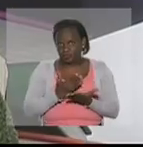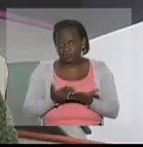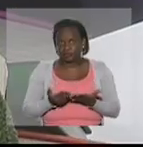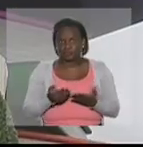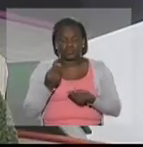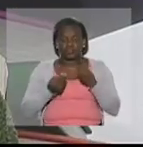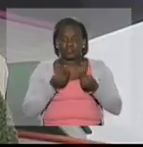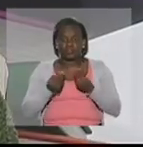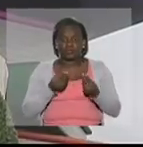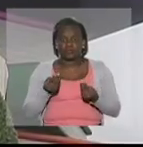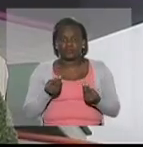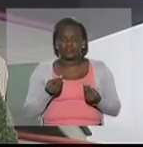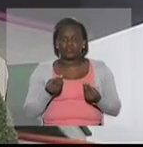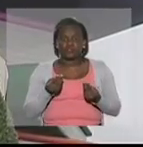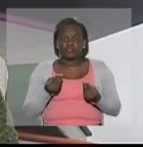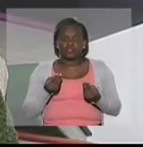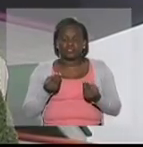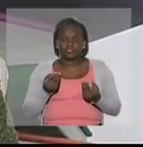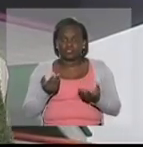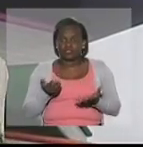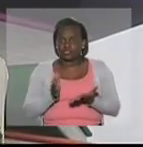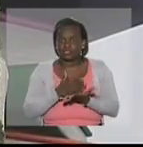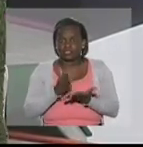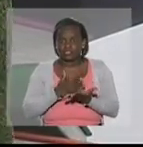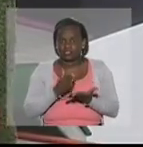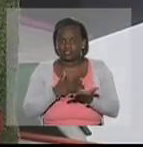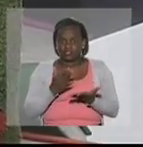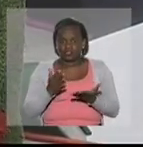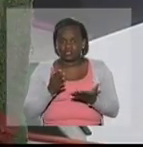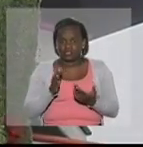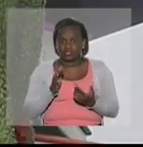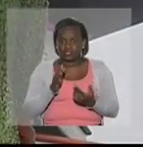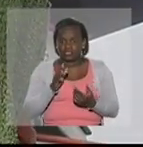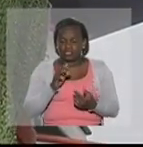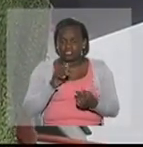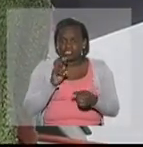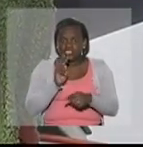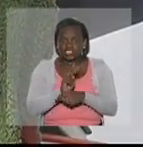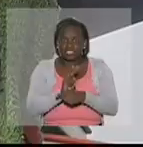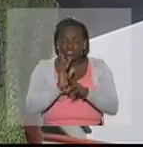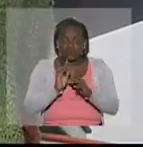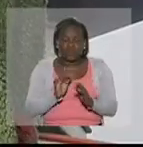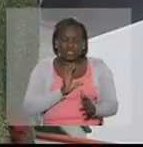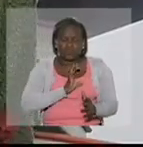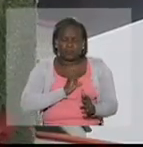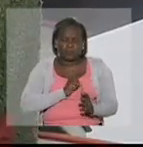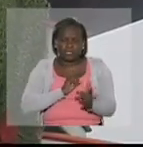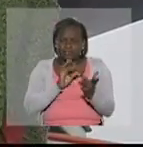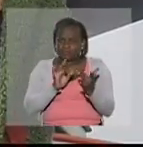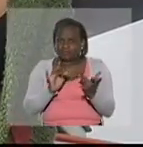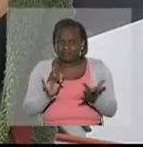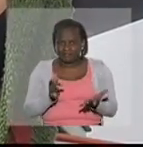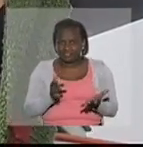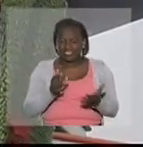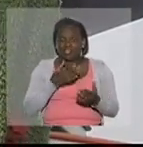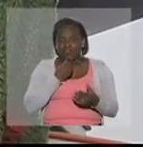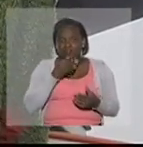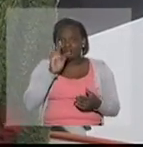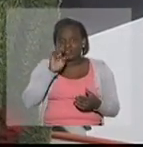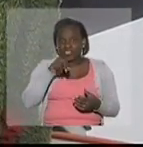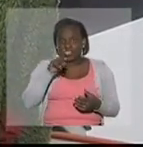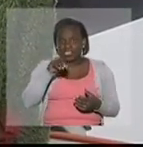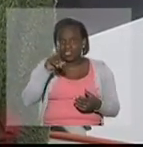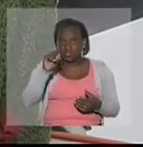livros de como que o livro como um livro vira um caso de romance quantos romances ela já teve com